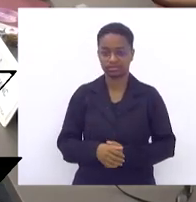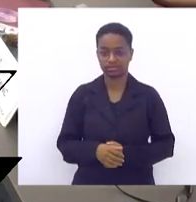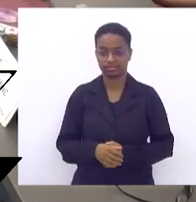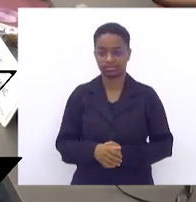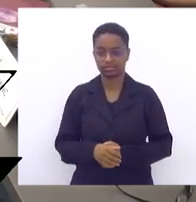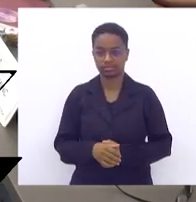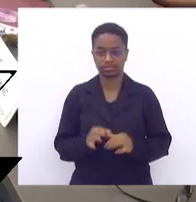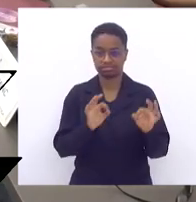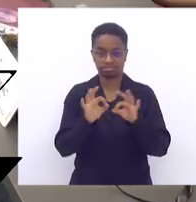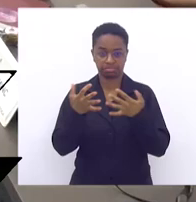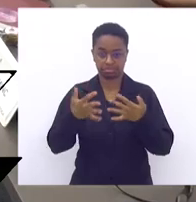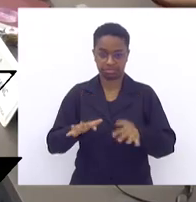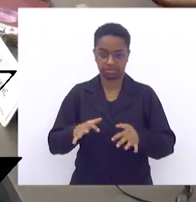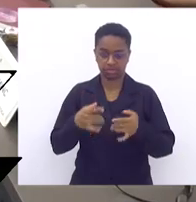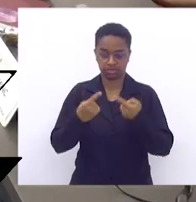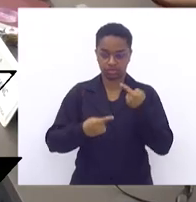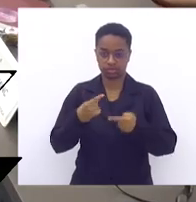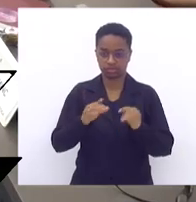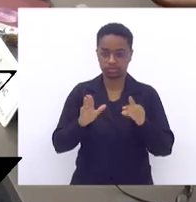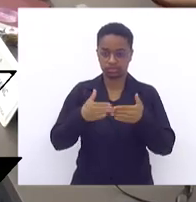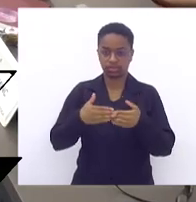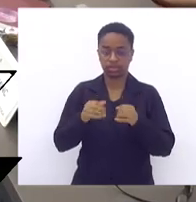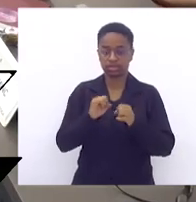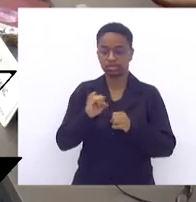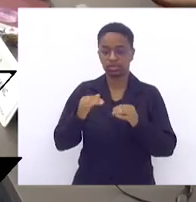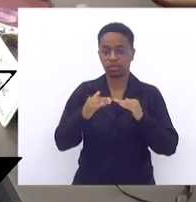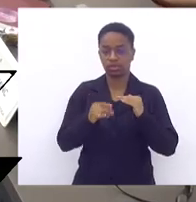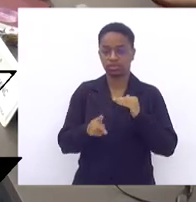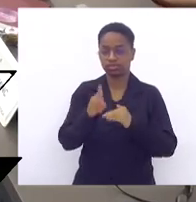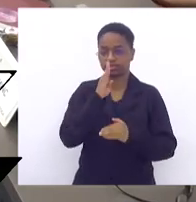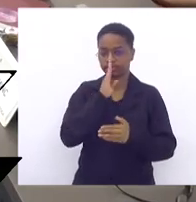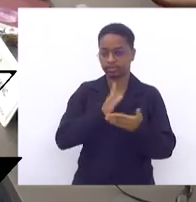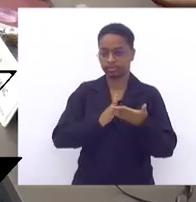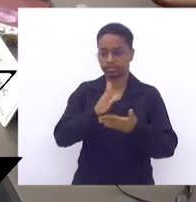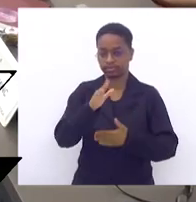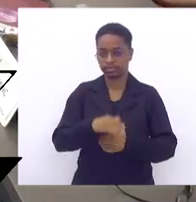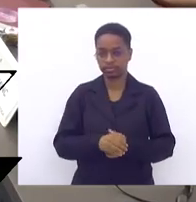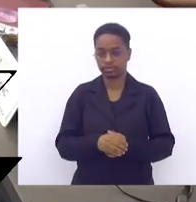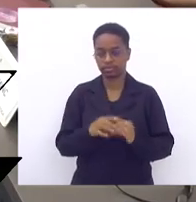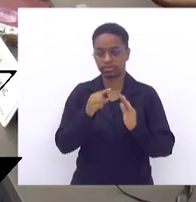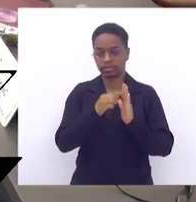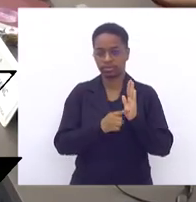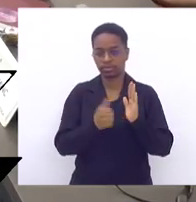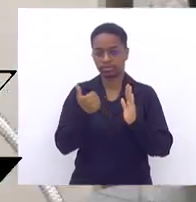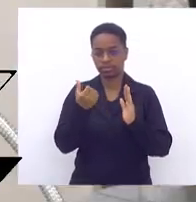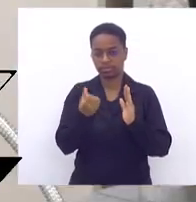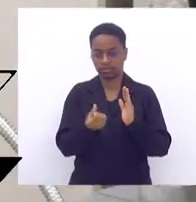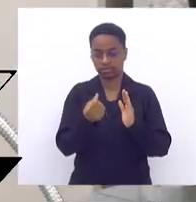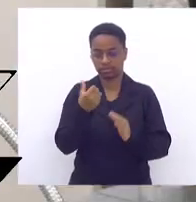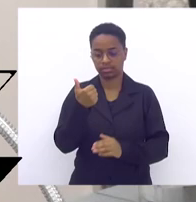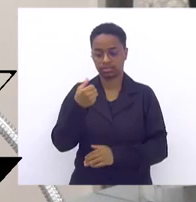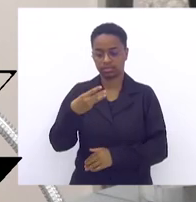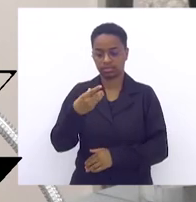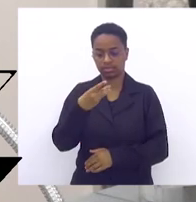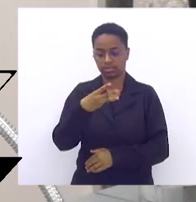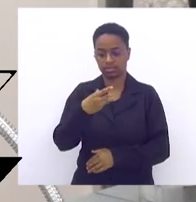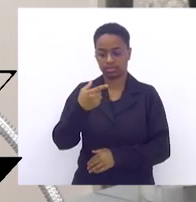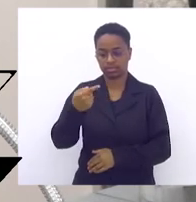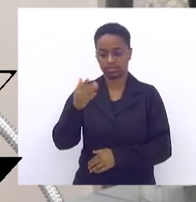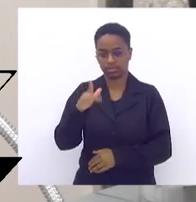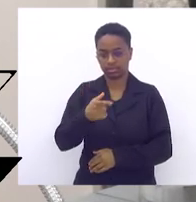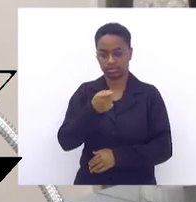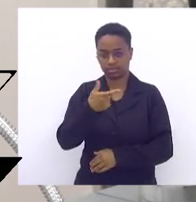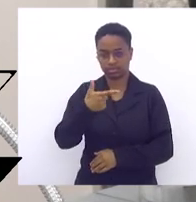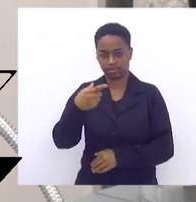Não havendo quem queira discutir, encerrada a discussão e votação. Senhores que aprovam, permaneçam como estão, aprovado. 16 da pauta, o PL 1337-23, de autoria do deputado Filipinho